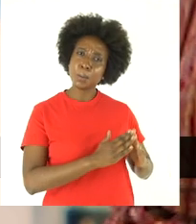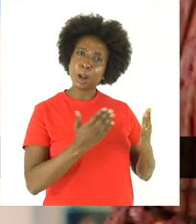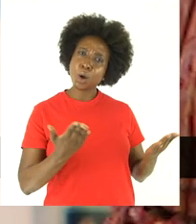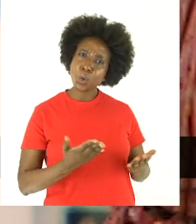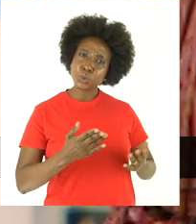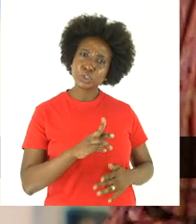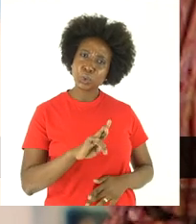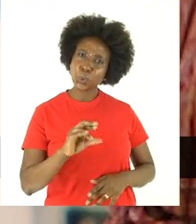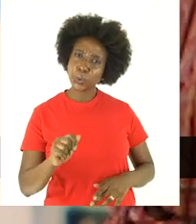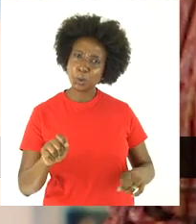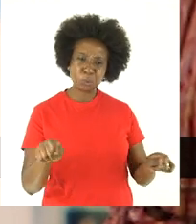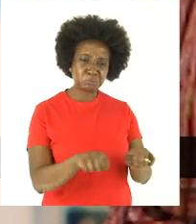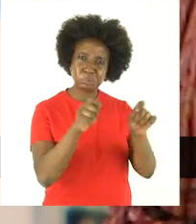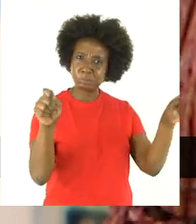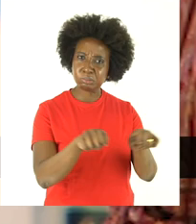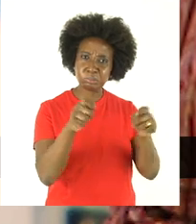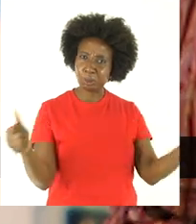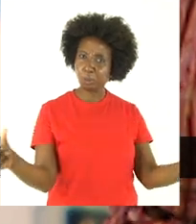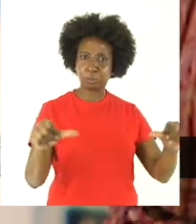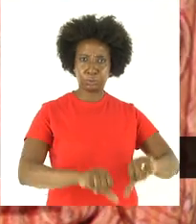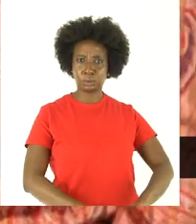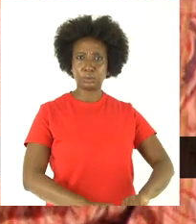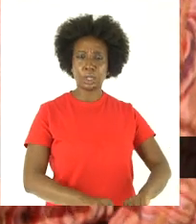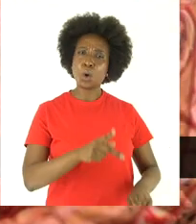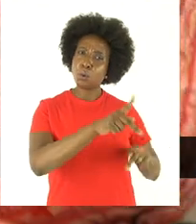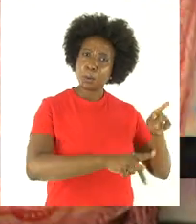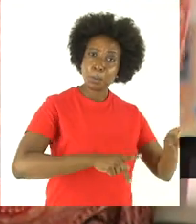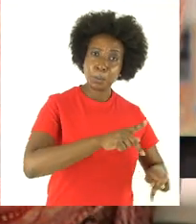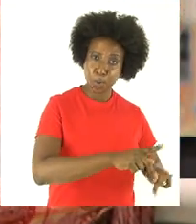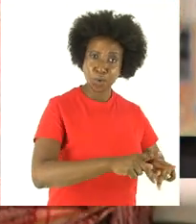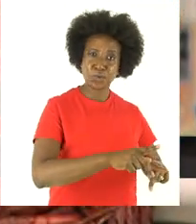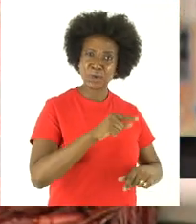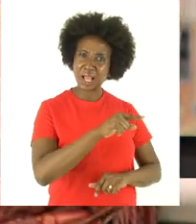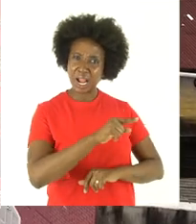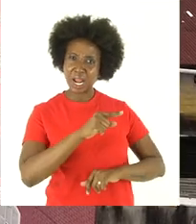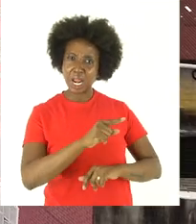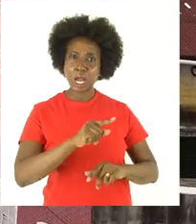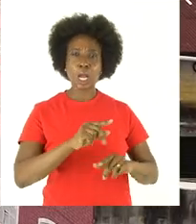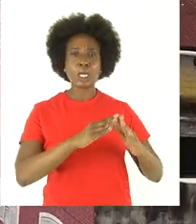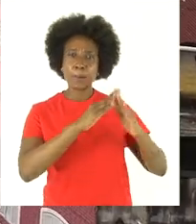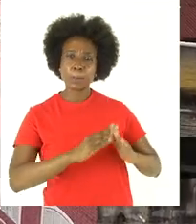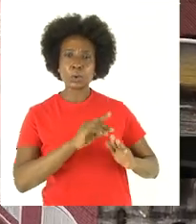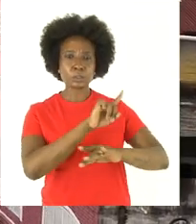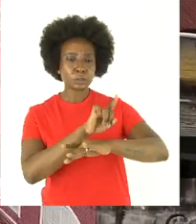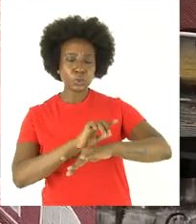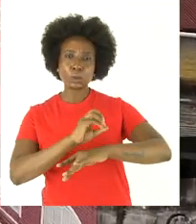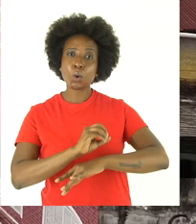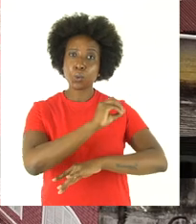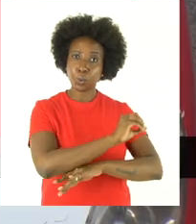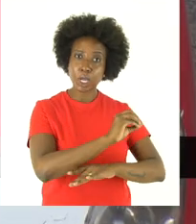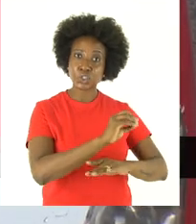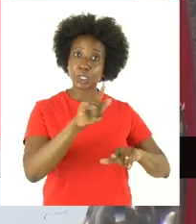Morar hoje no Rio de Janeiro é uma tragédia. O povo do Rio de Janeiro, aquele povo que mora lá na Zona Oeste e que